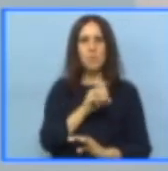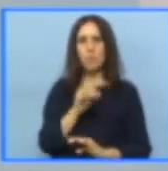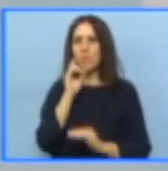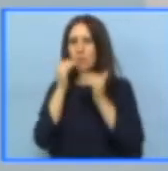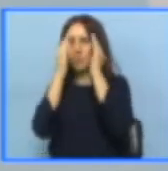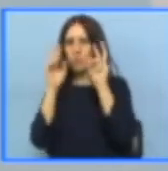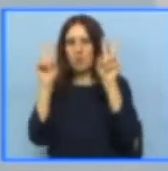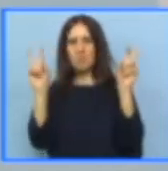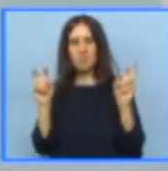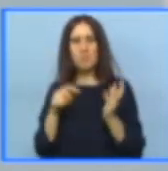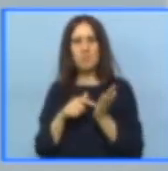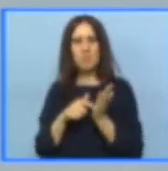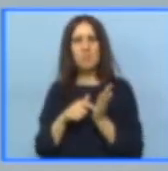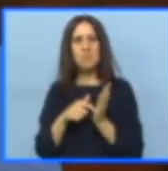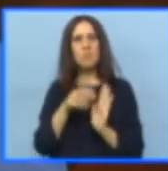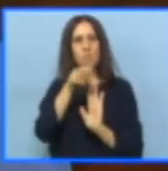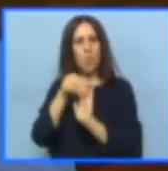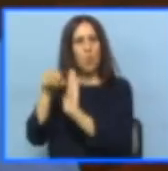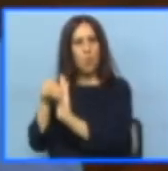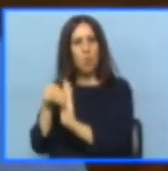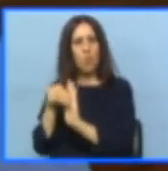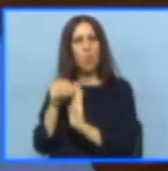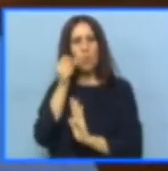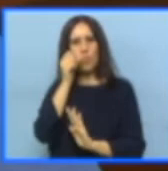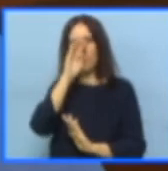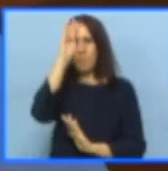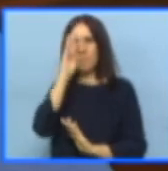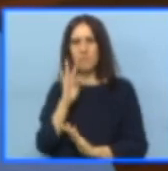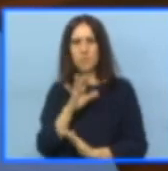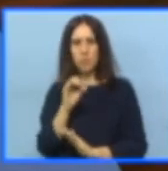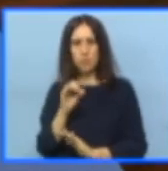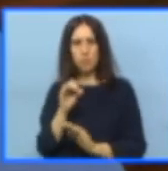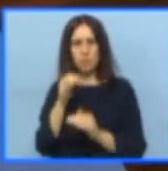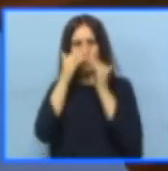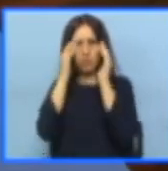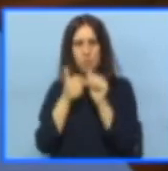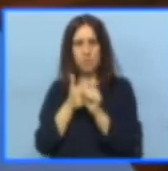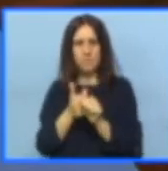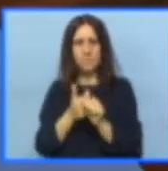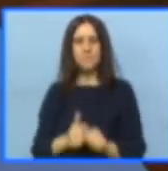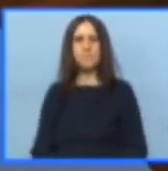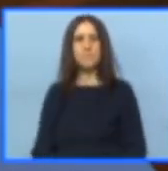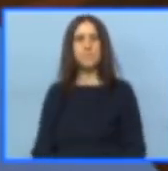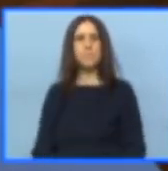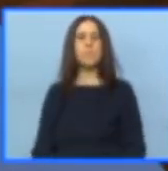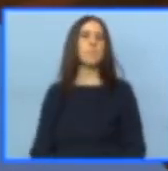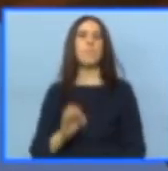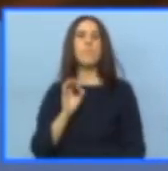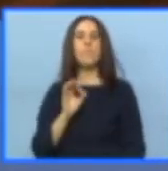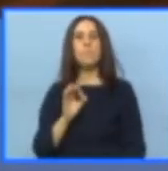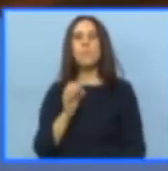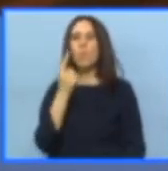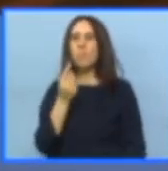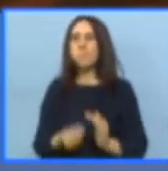muitas referências do Papa Francisco a Nossa Senhora de Fátima. É assim, há claramente um episódio